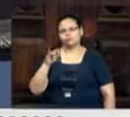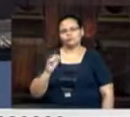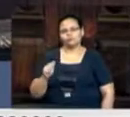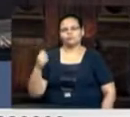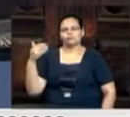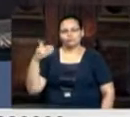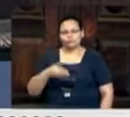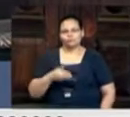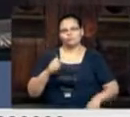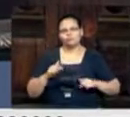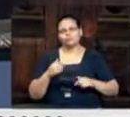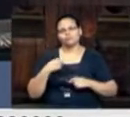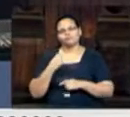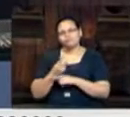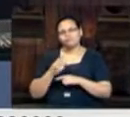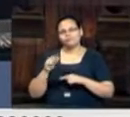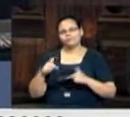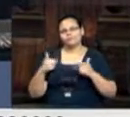ação